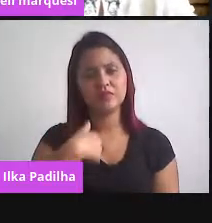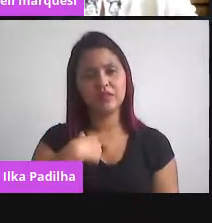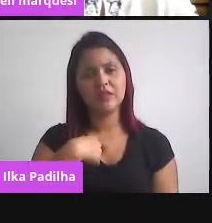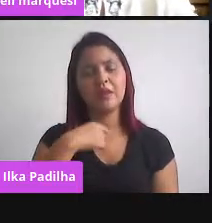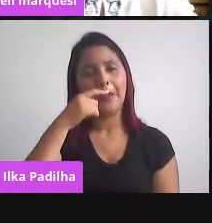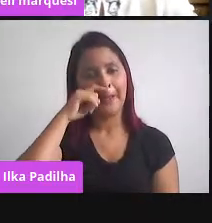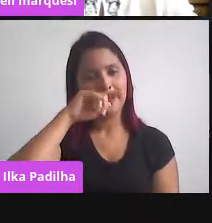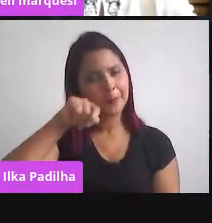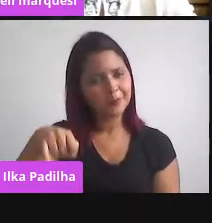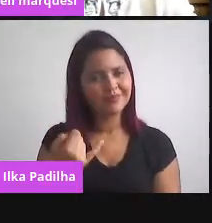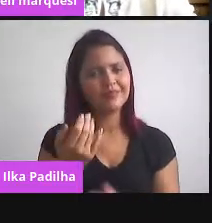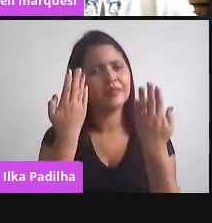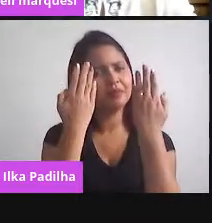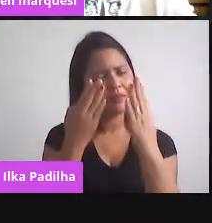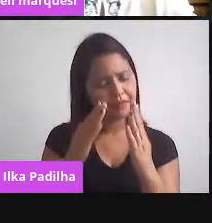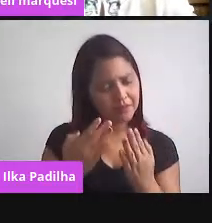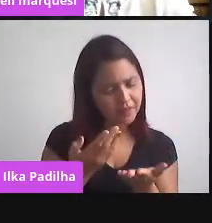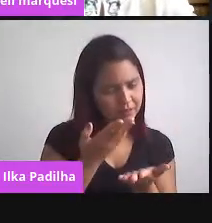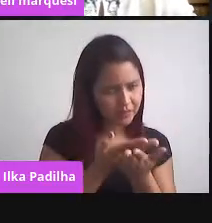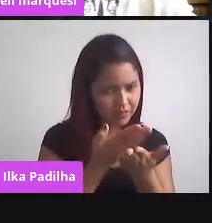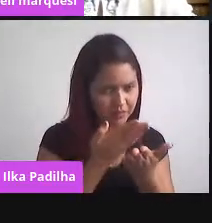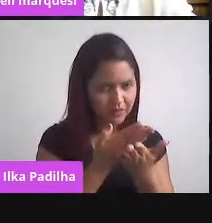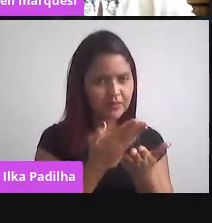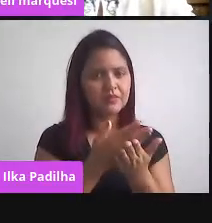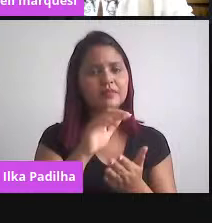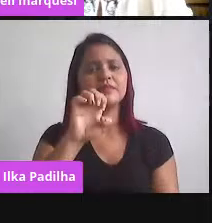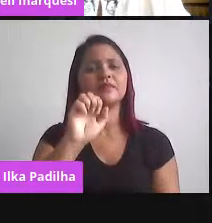analisar alguns materiais de EAD